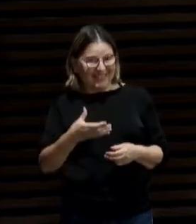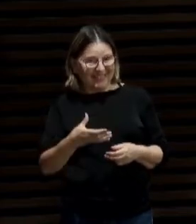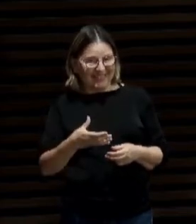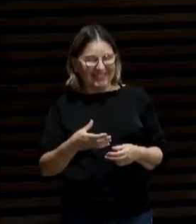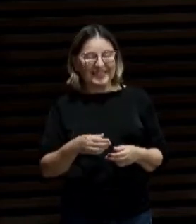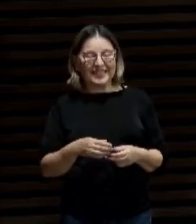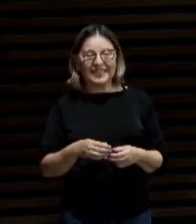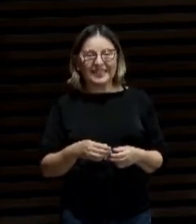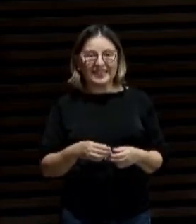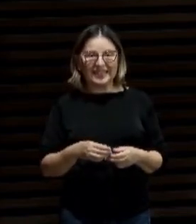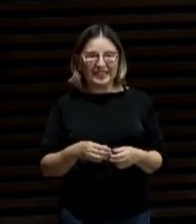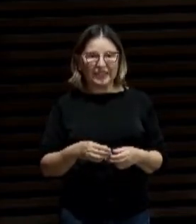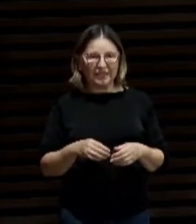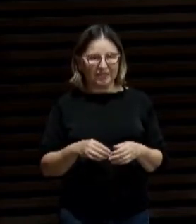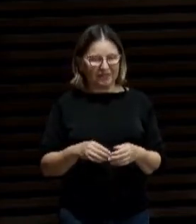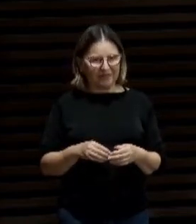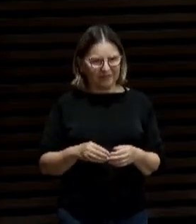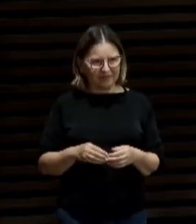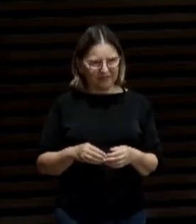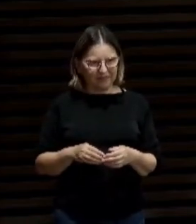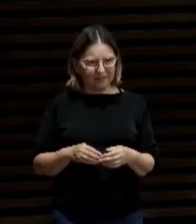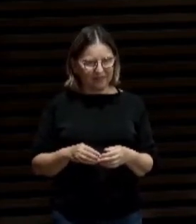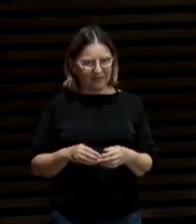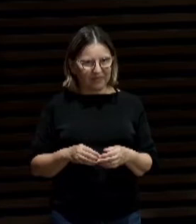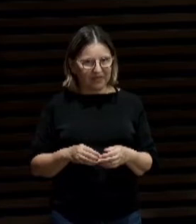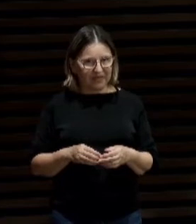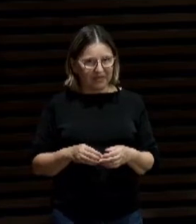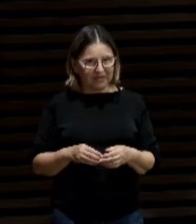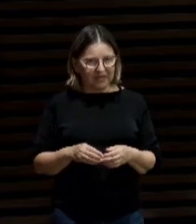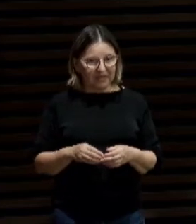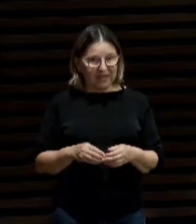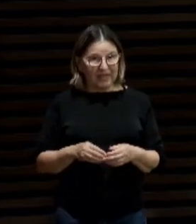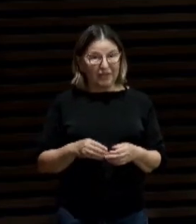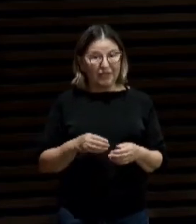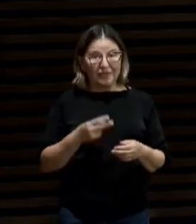mesmo versículo o nosso erro. Porque nós fazemos exatamente o oposto.